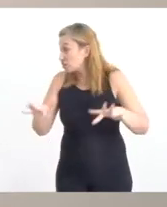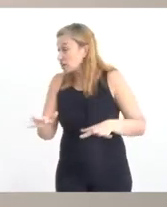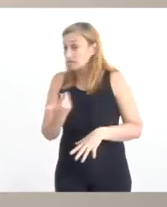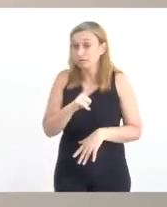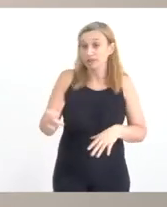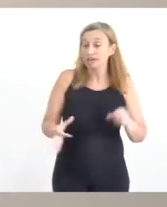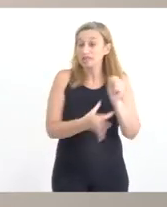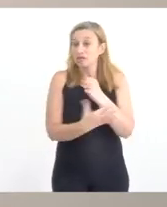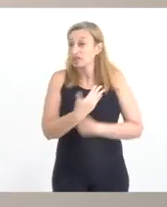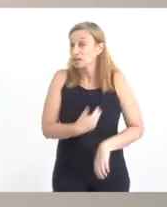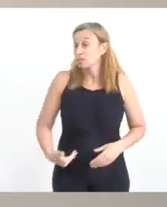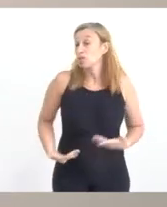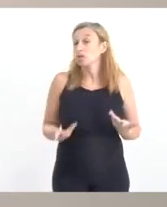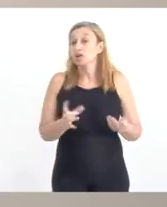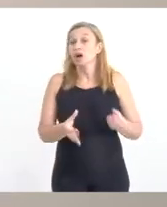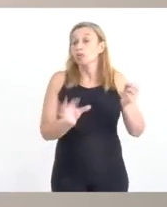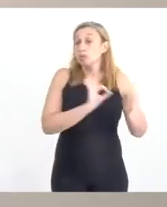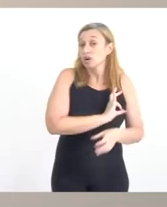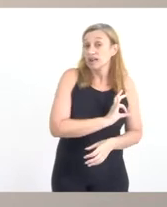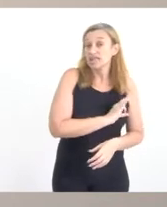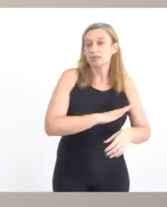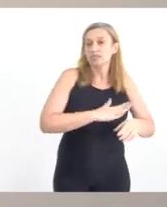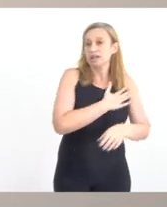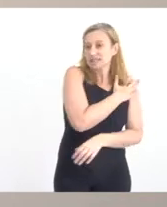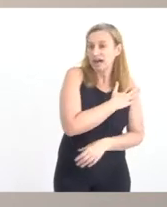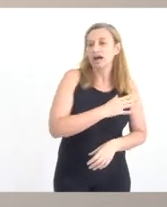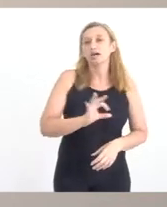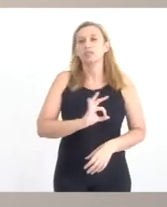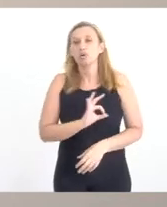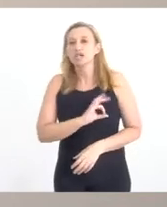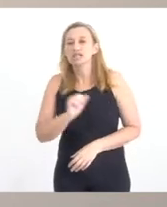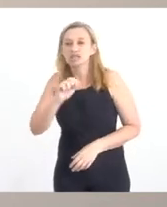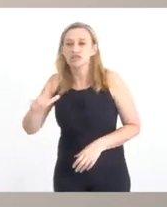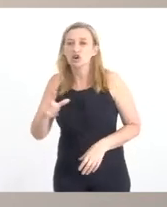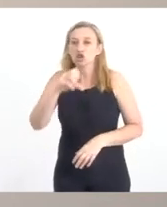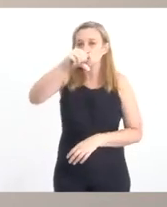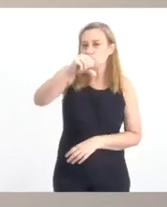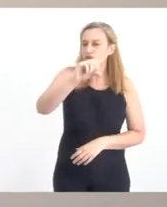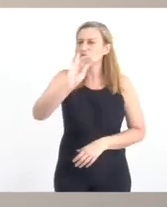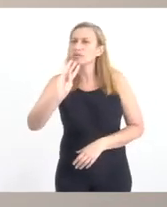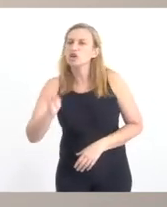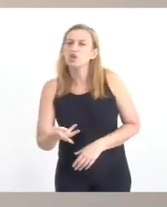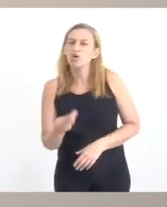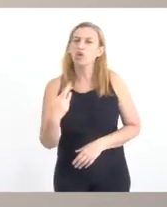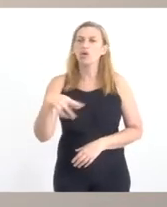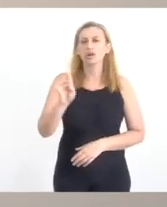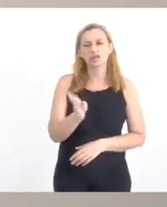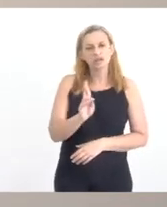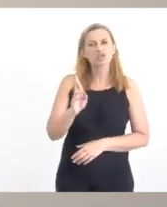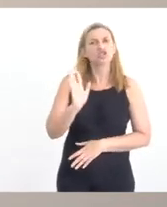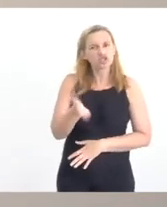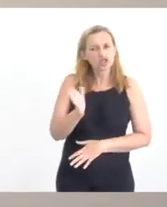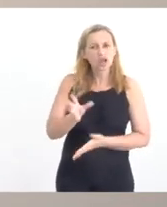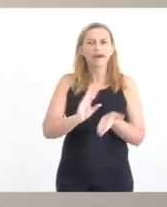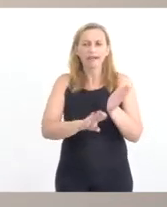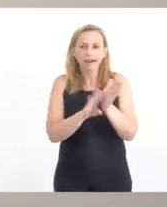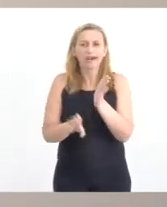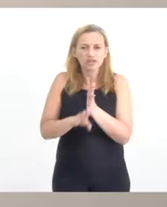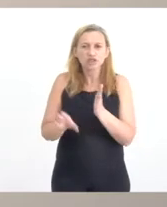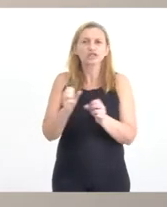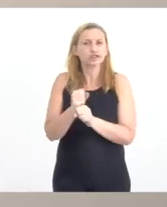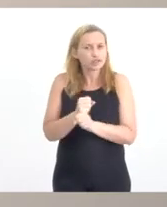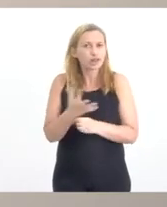mais o segurança pública polícia militar e polícia civil da mais ou menos 9 bilhões já gastos esse ano G r$ 9000000